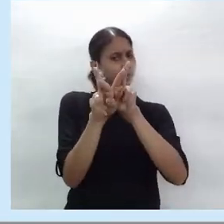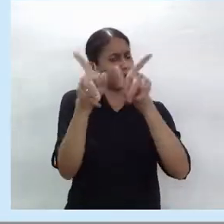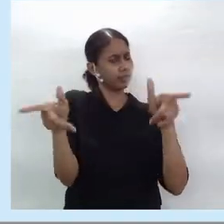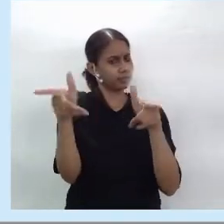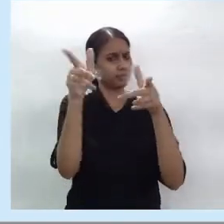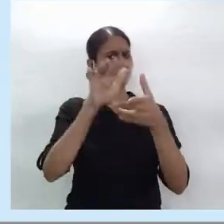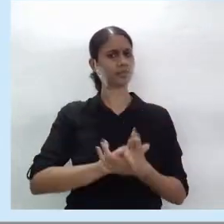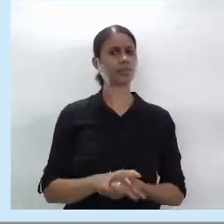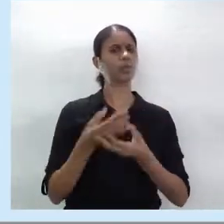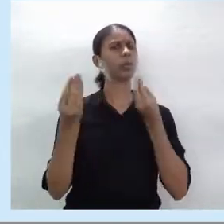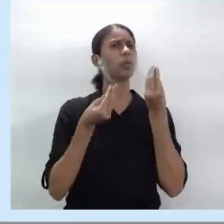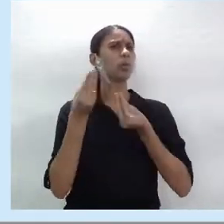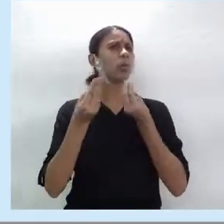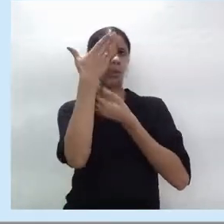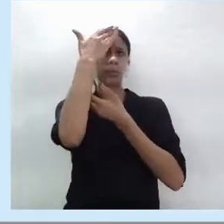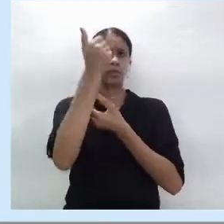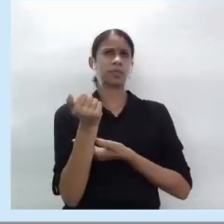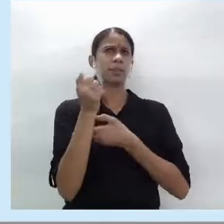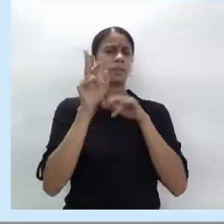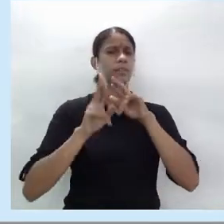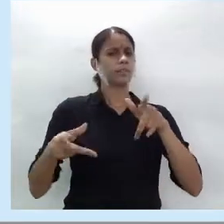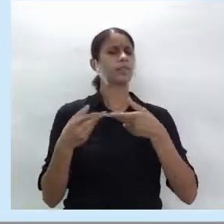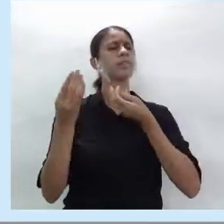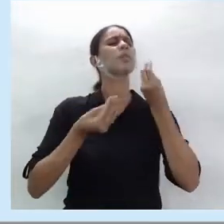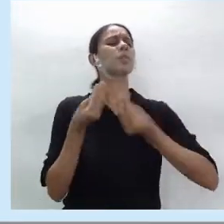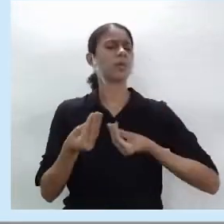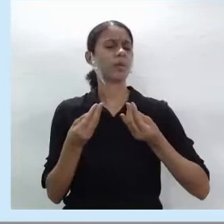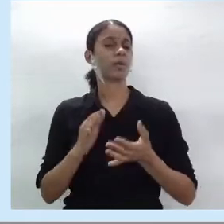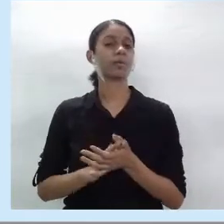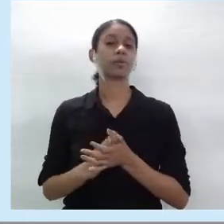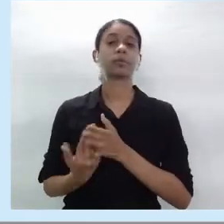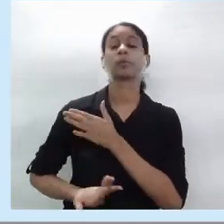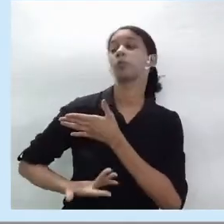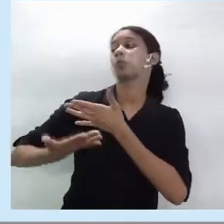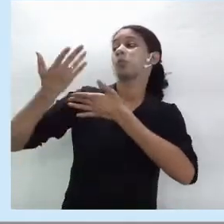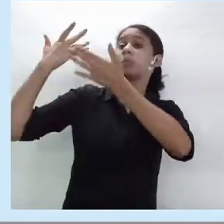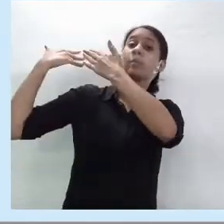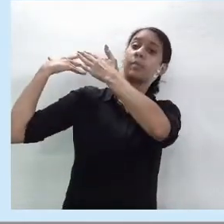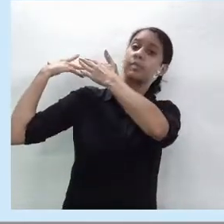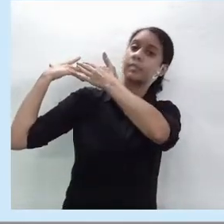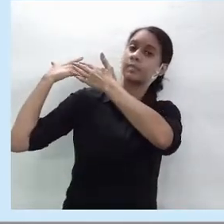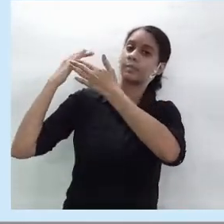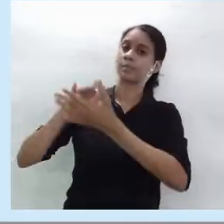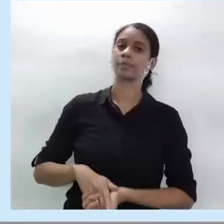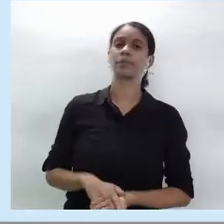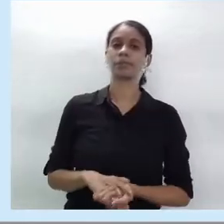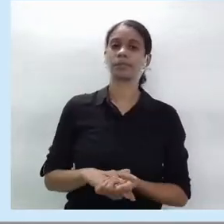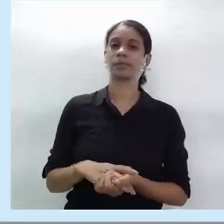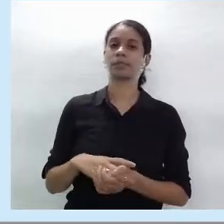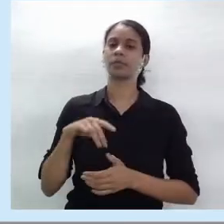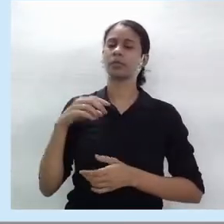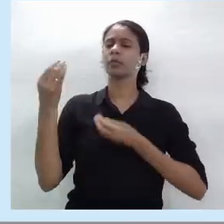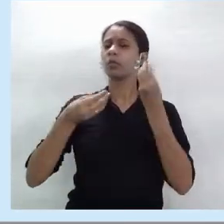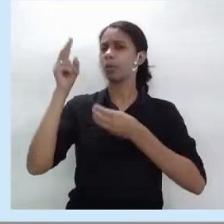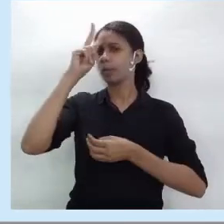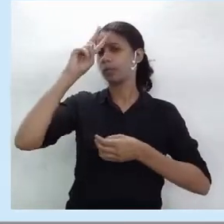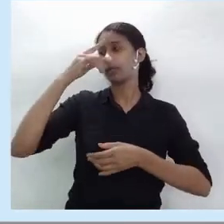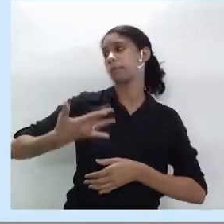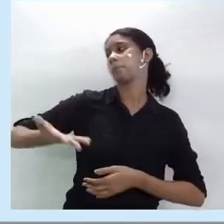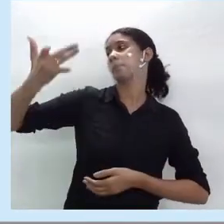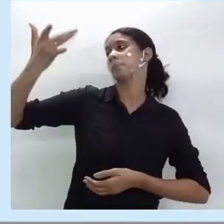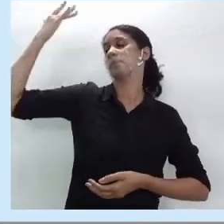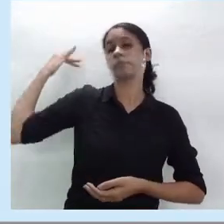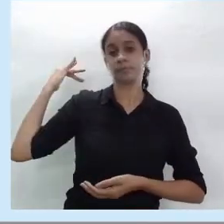desigualdades socioeconômicas regionais e mundiais? O passado histórico. Né? Então, as desigualdades são